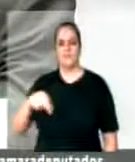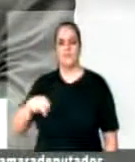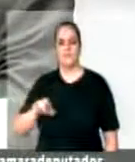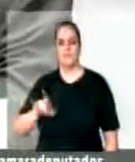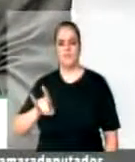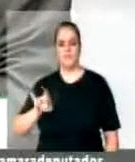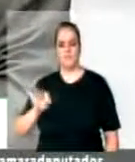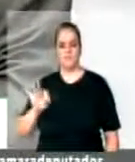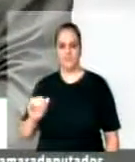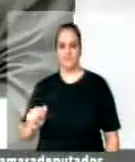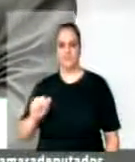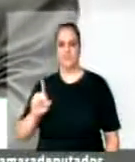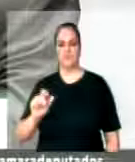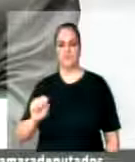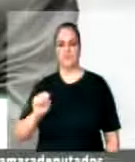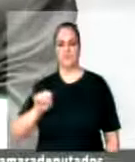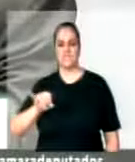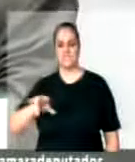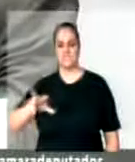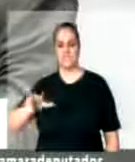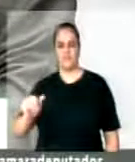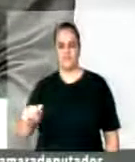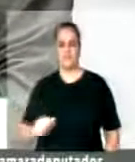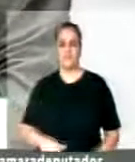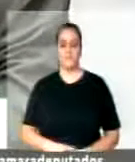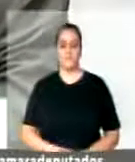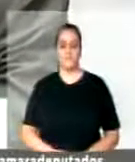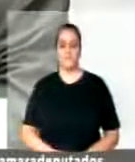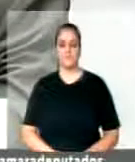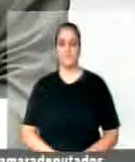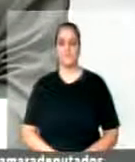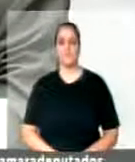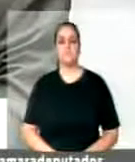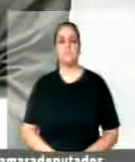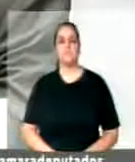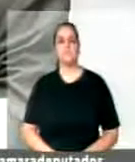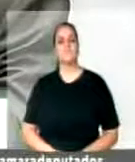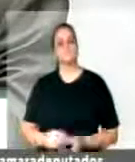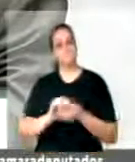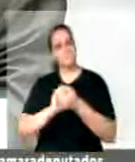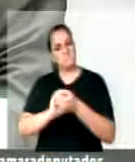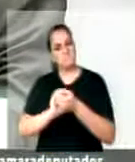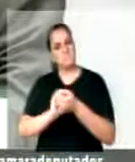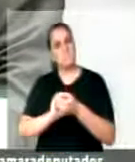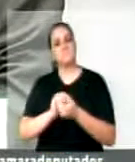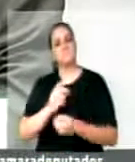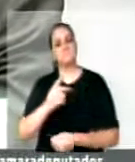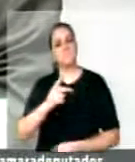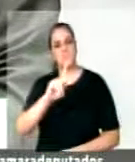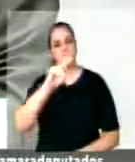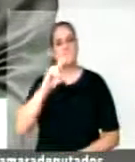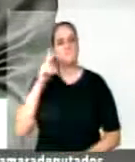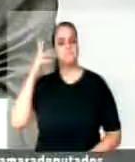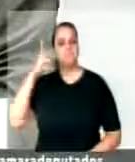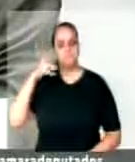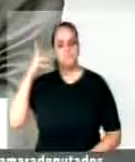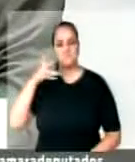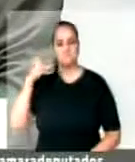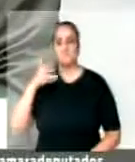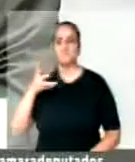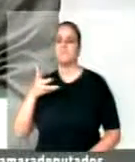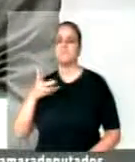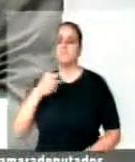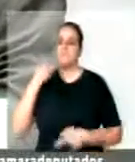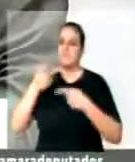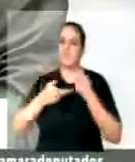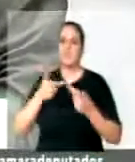belíssimo pronunciamento. Eu acho que ninguém melhor do que Vossa Excelência para incorporar a dor da mulher brasileira, pela